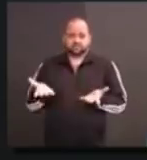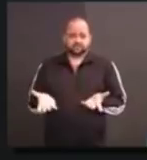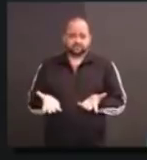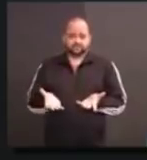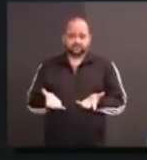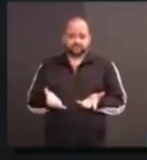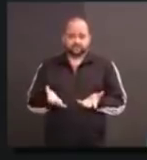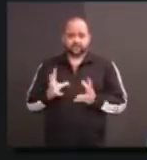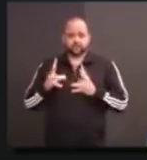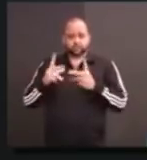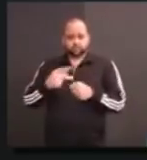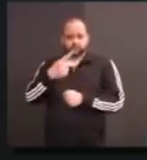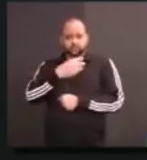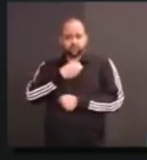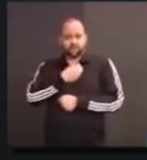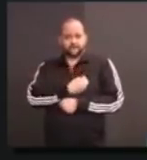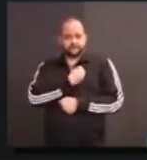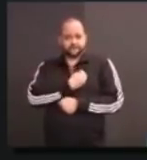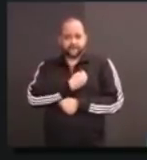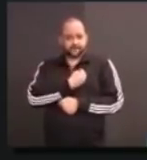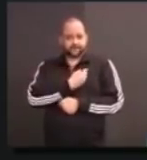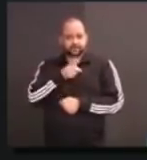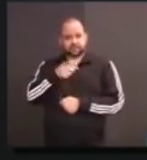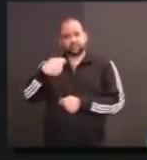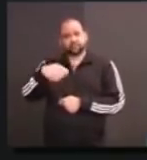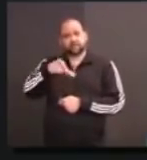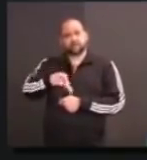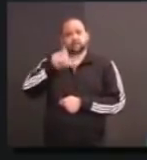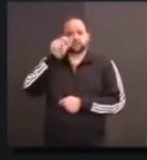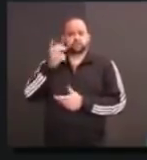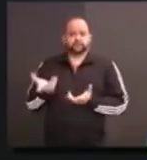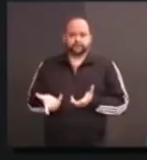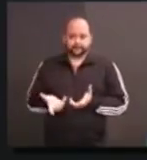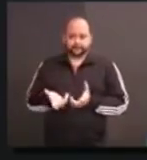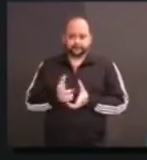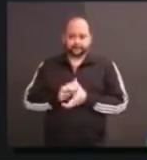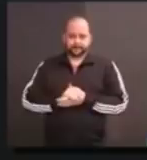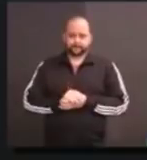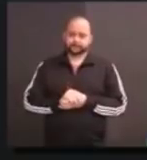Tudo na vida é uma questão de escolha. Escolham.